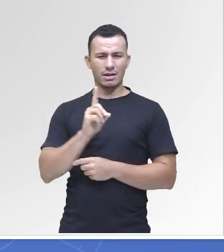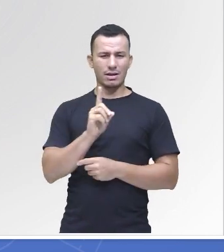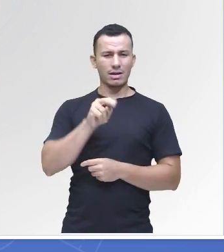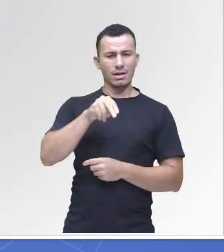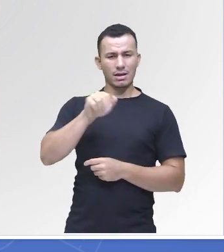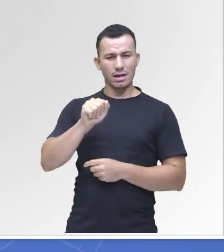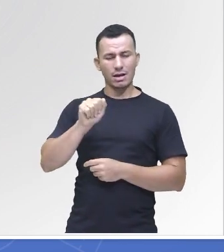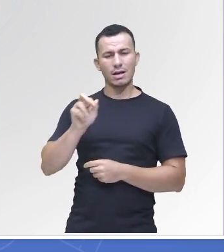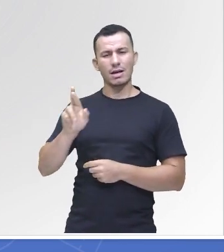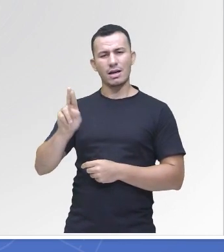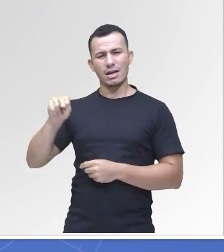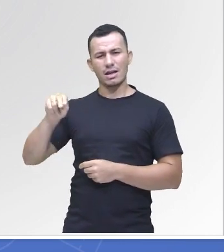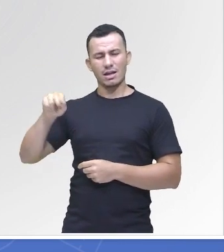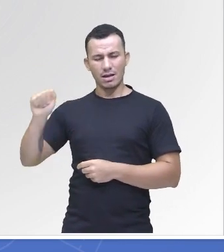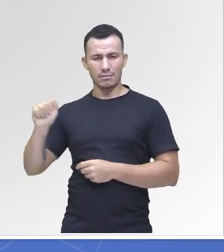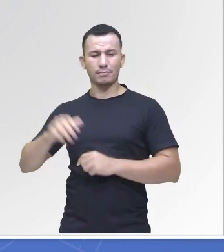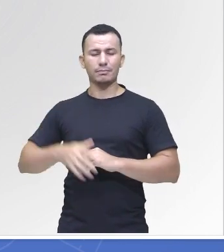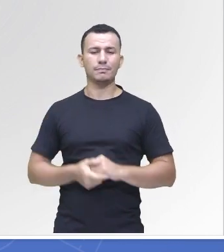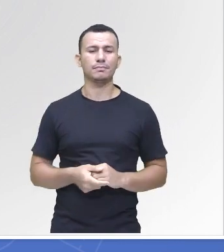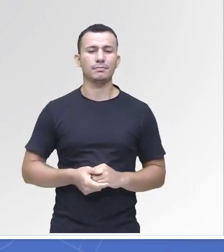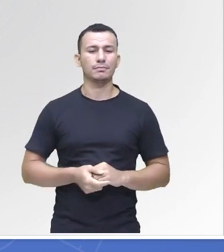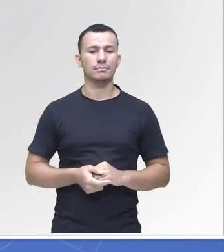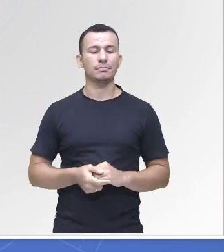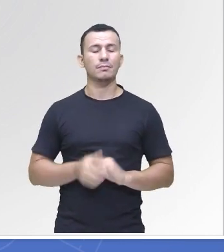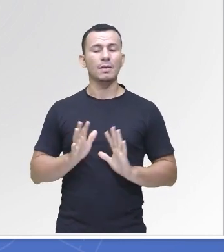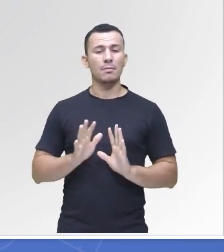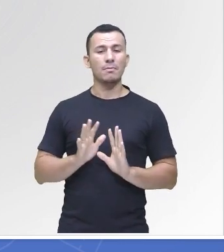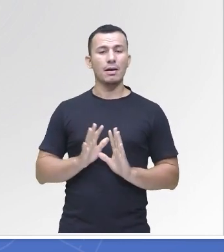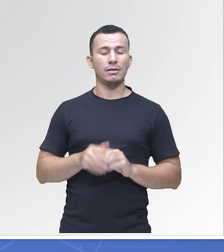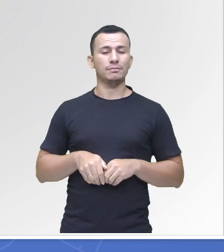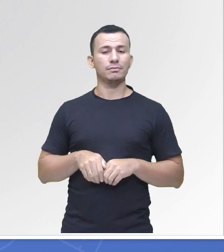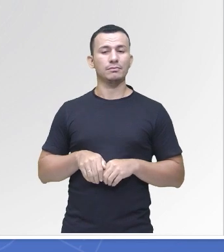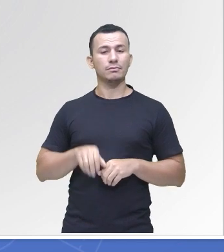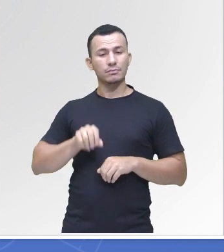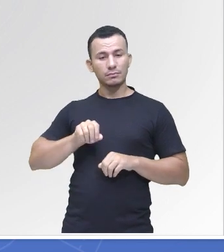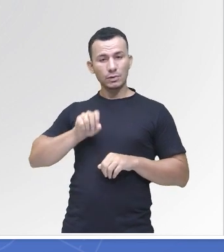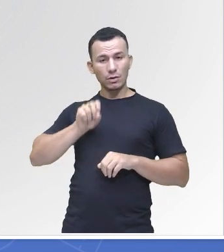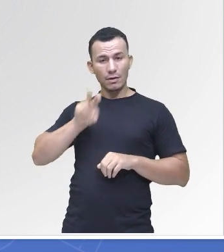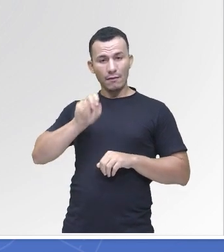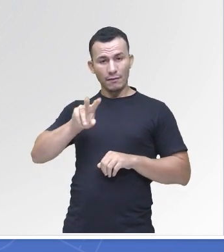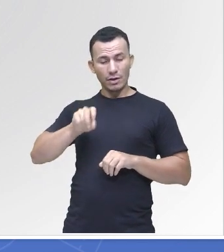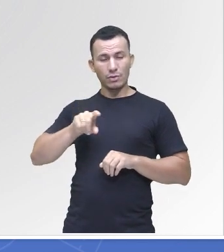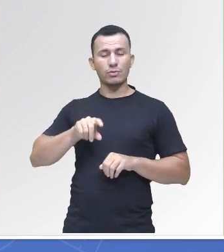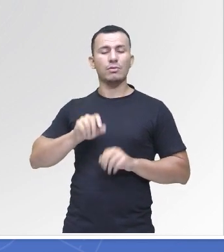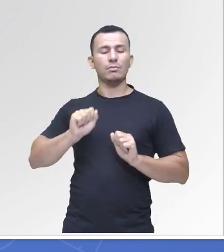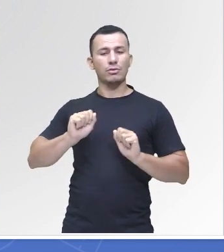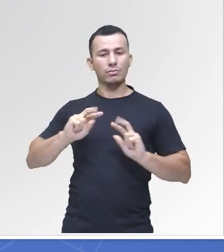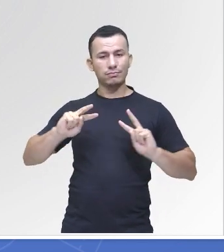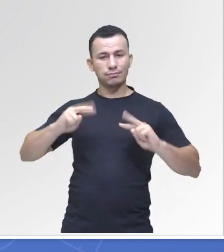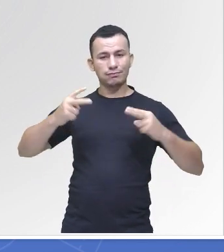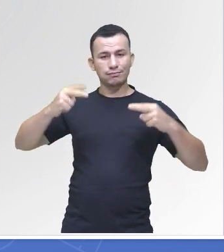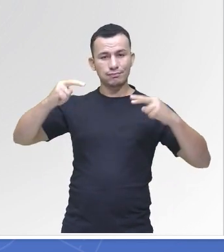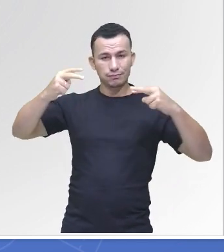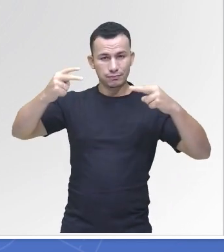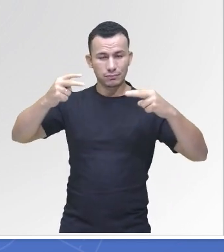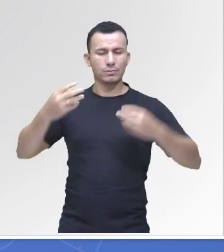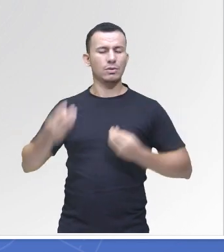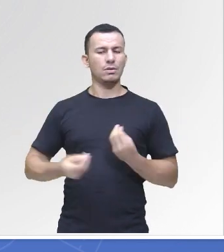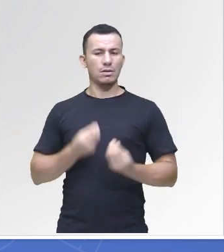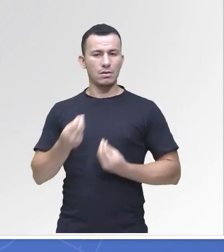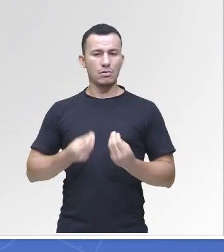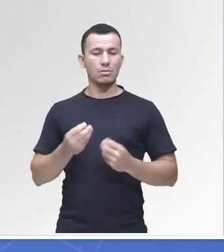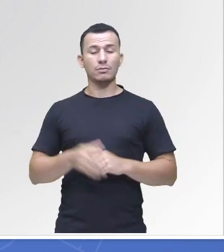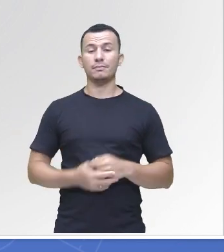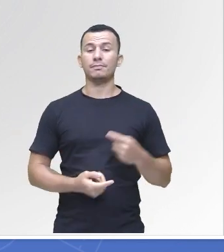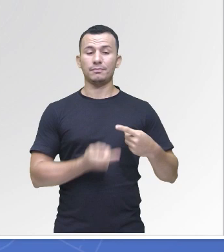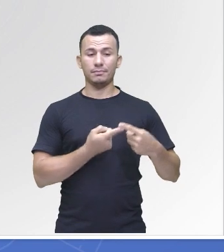essas estruturas. Quanto ao processo de multiplicação, nós temos 3 tipos de processo de multiplicação. O